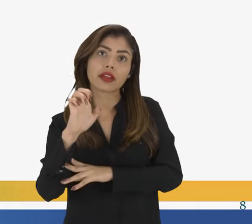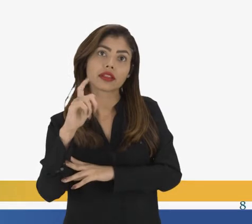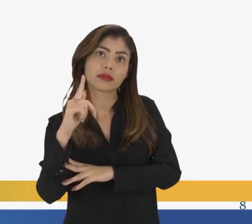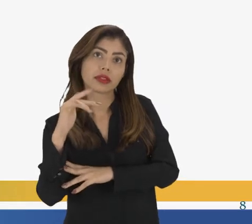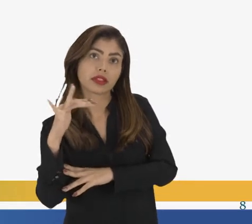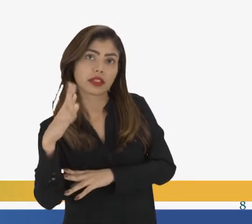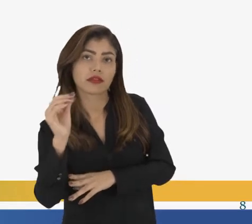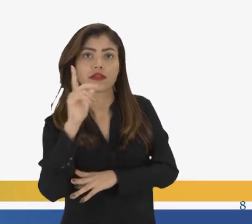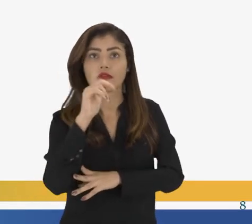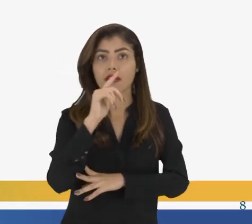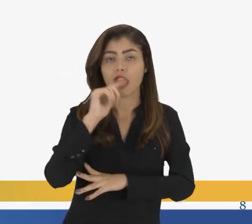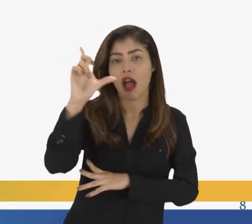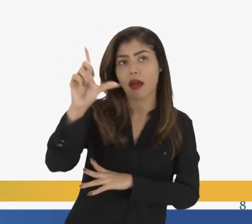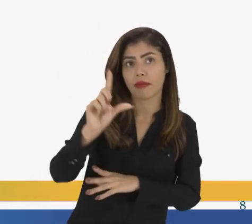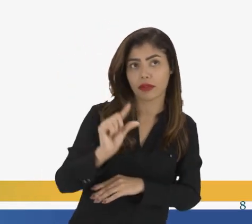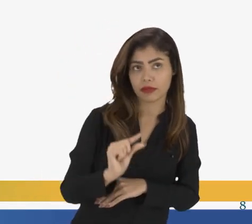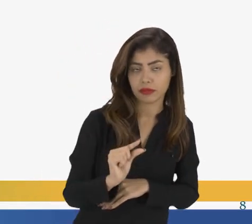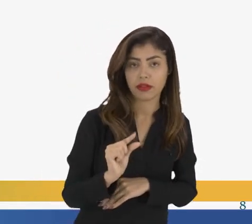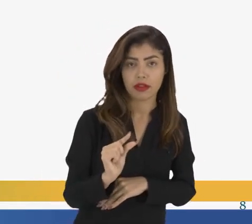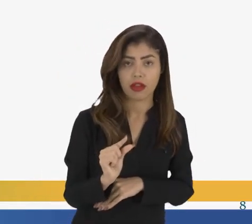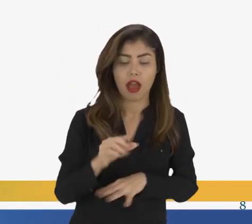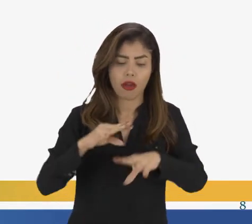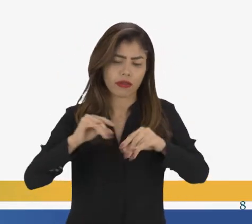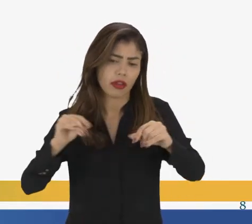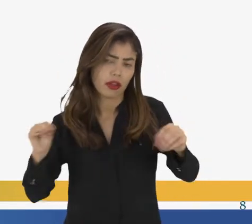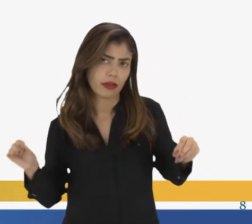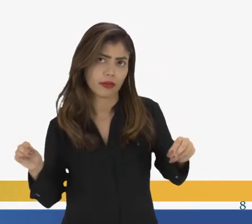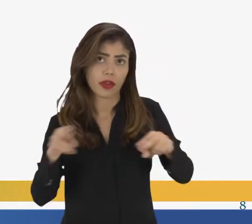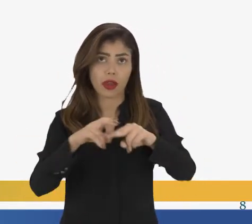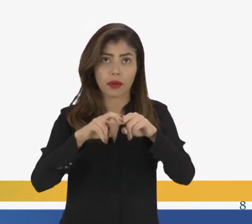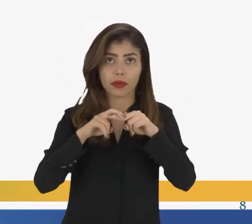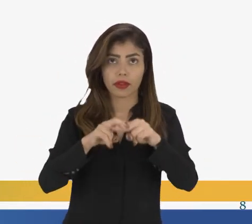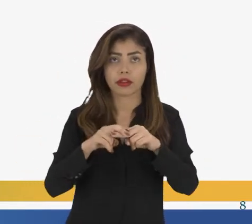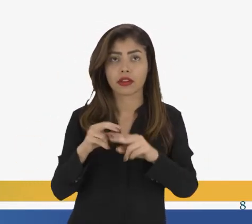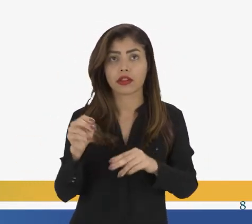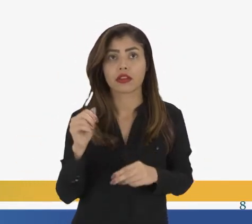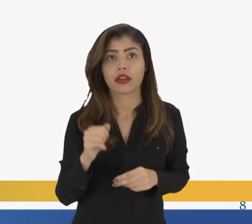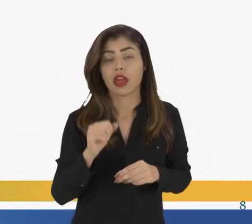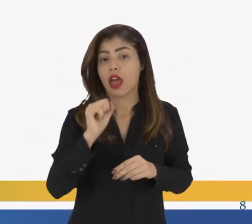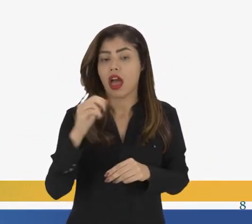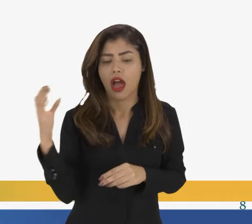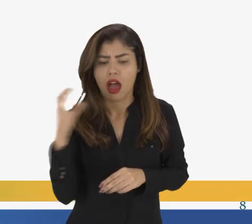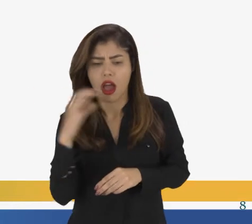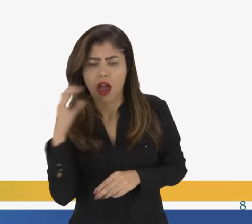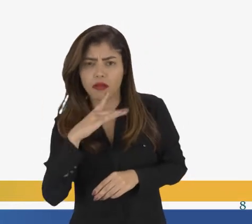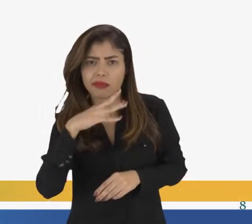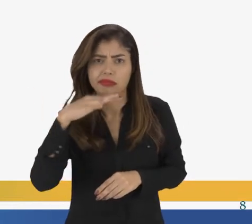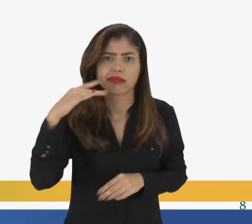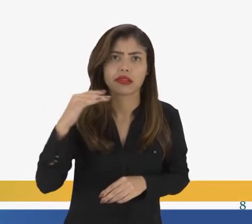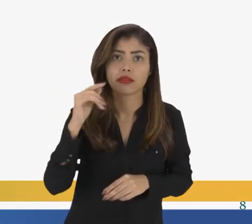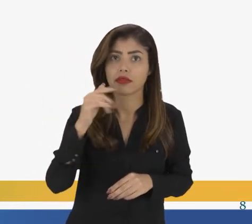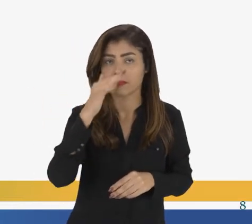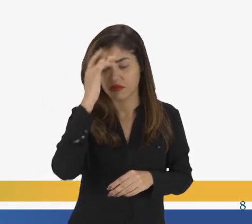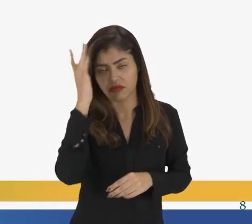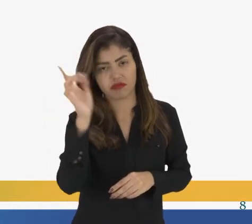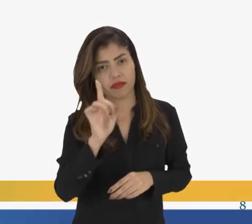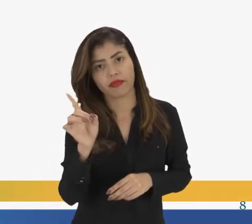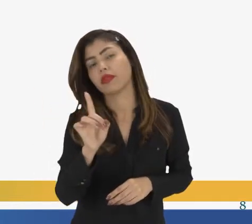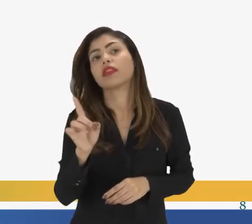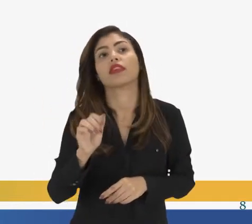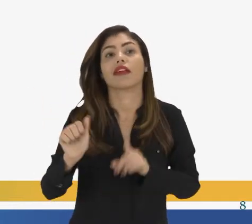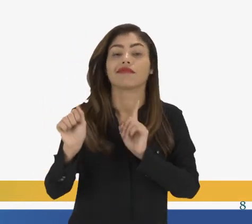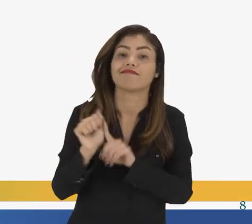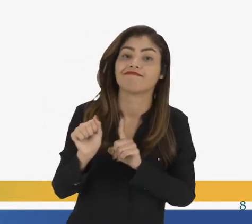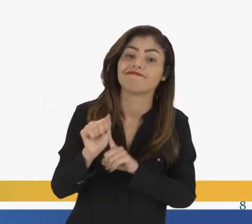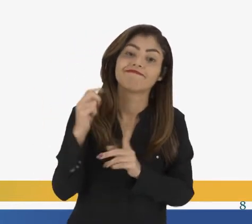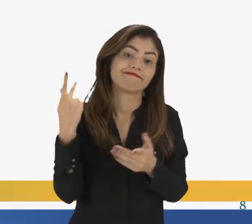da água é muito menor que o da areia, por isso ela não se esquenta facilmente. Notem, pessoal, que a